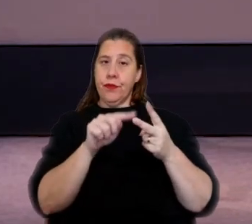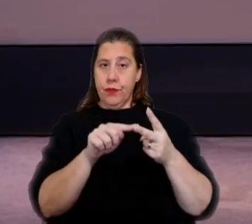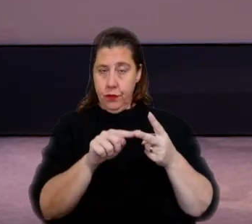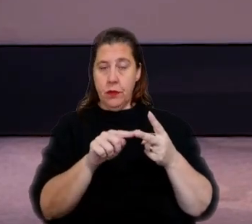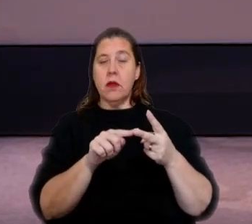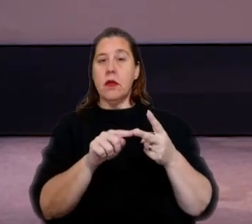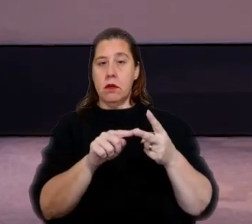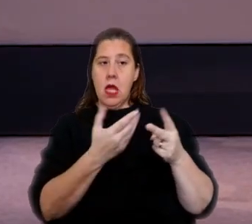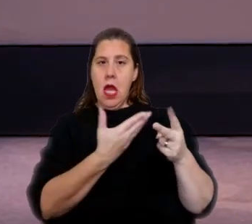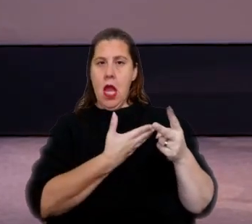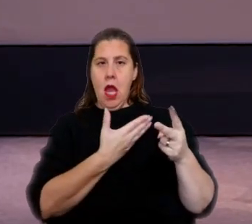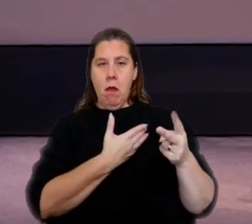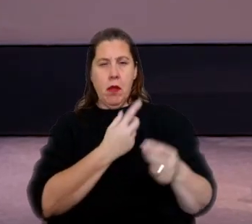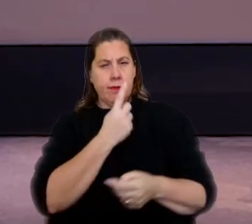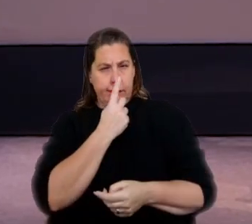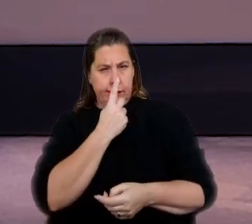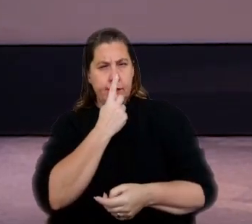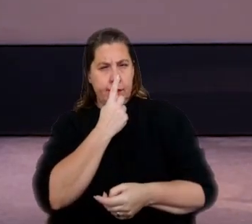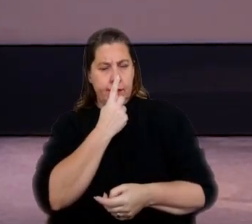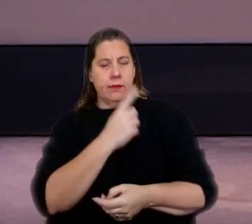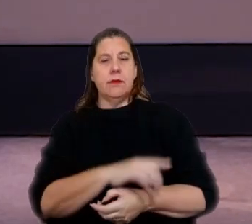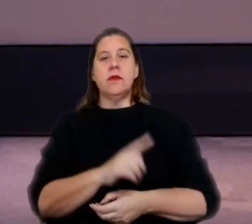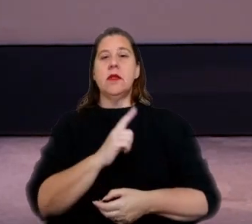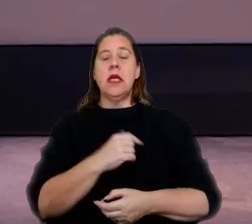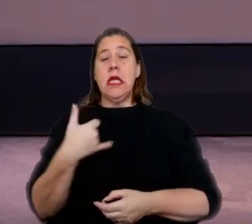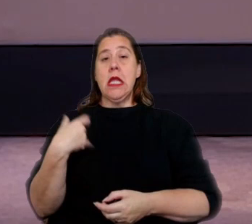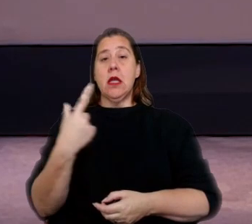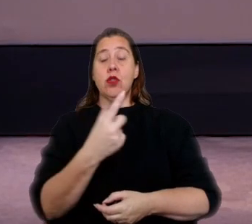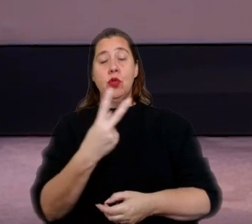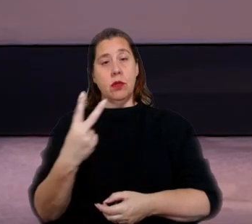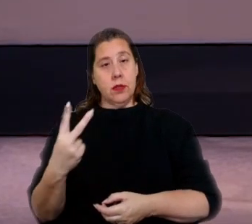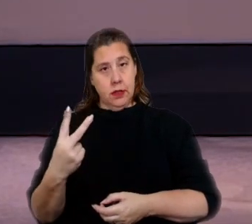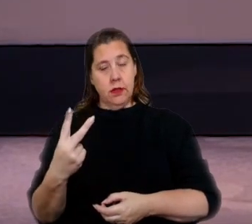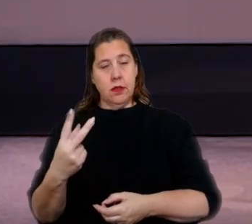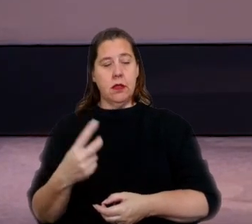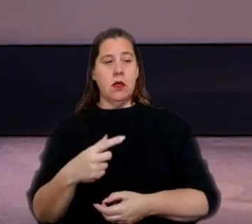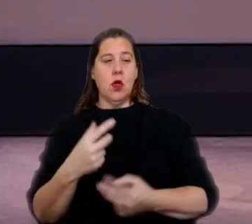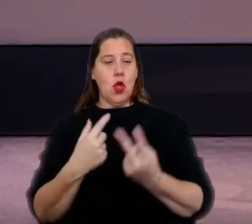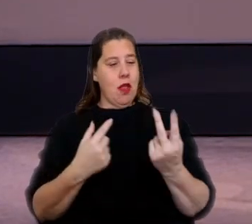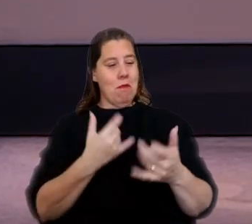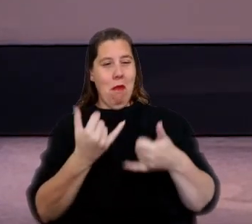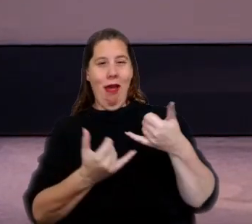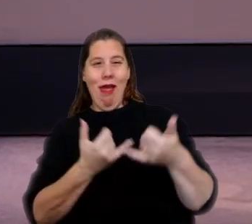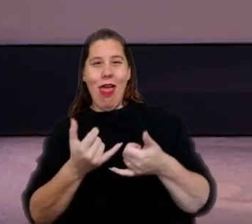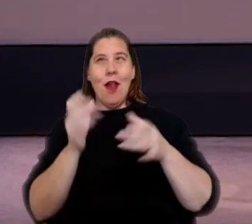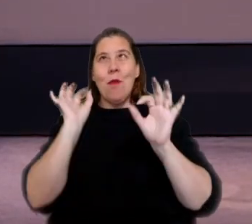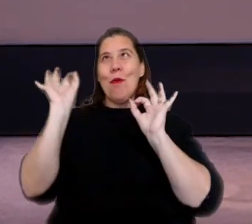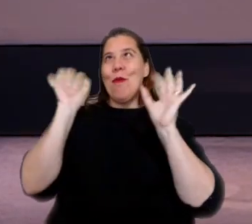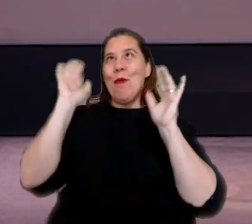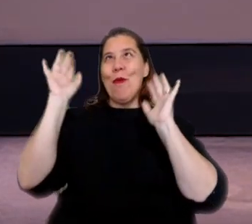eles são amigos próximos, eles têm 12 anos, então eles